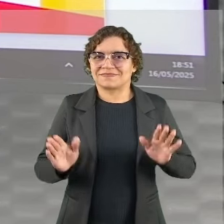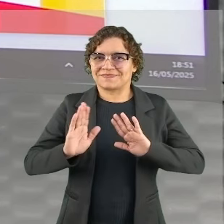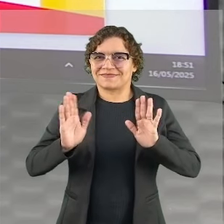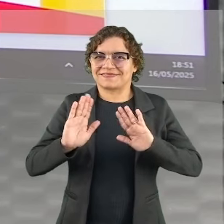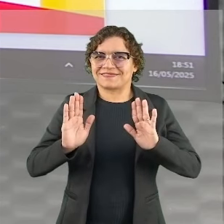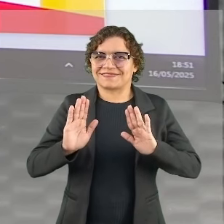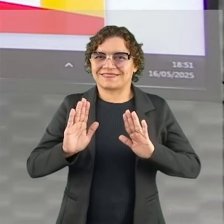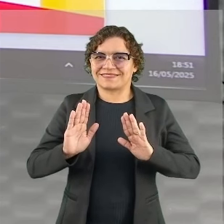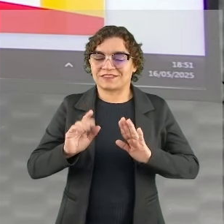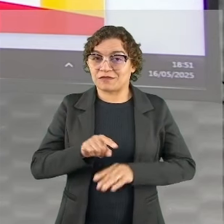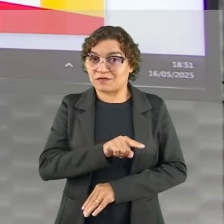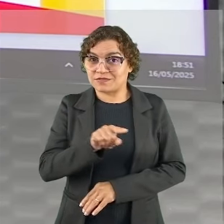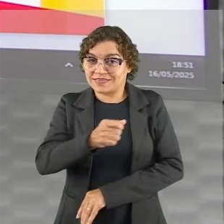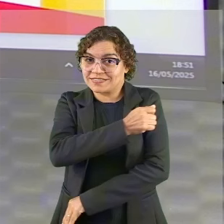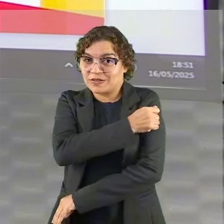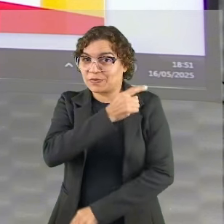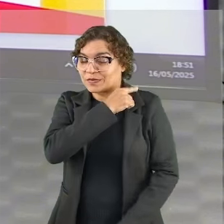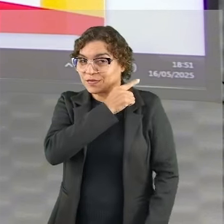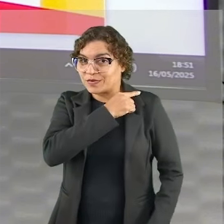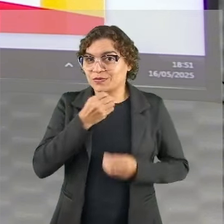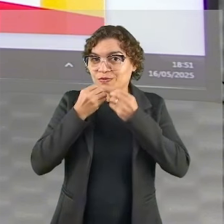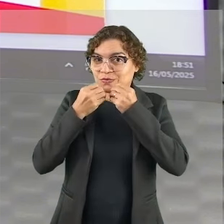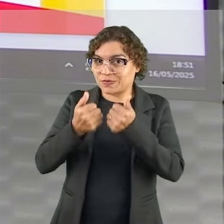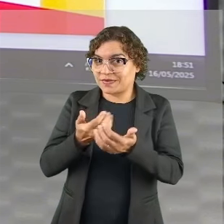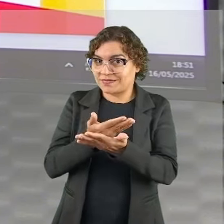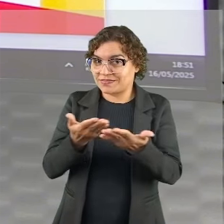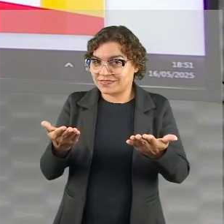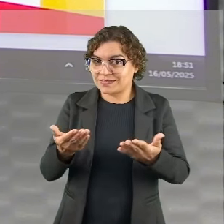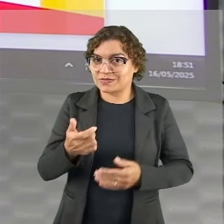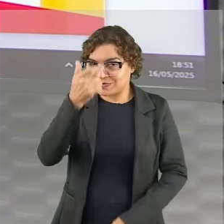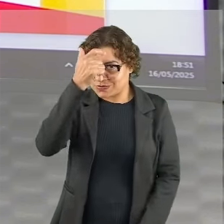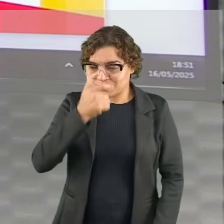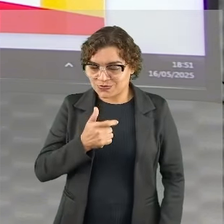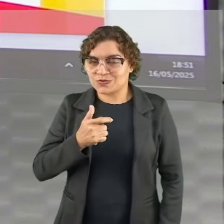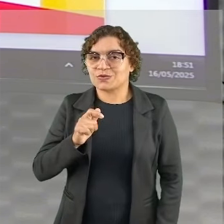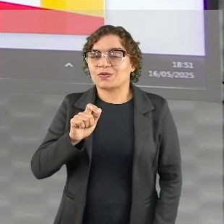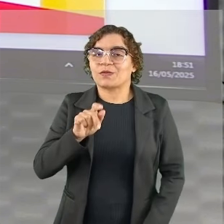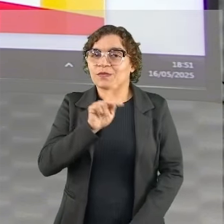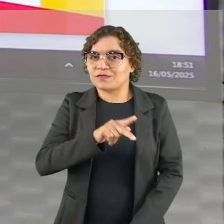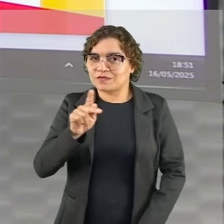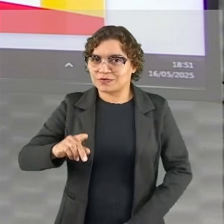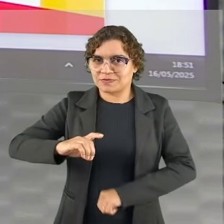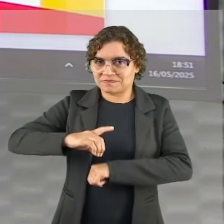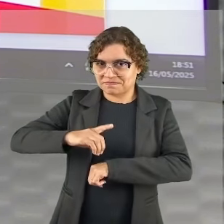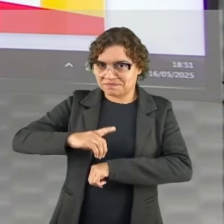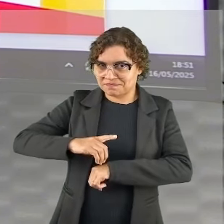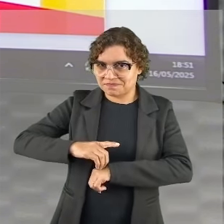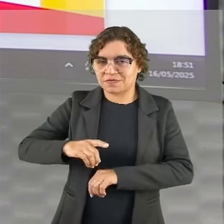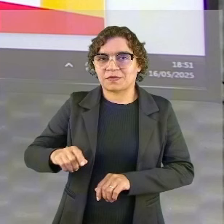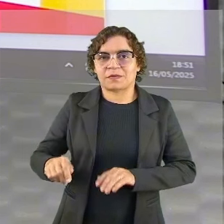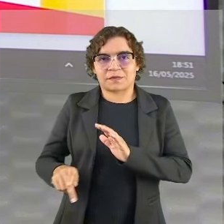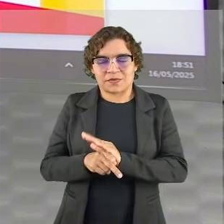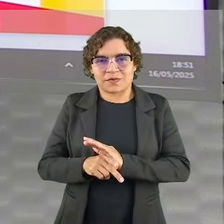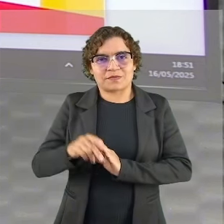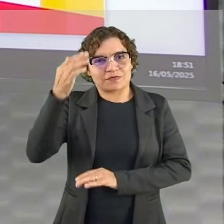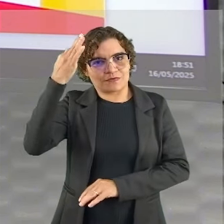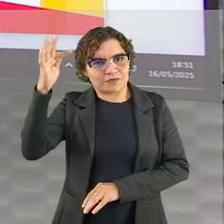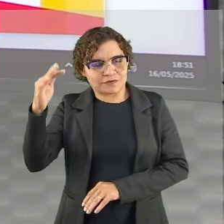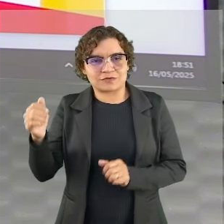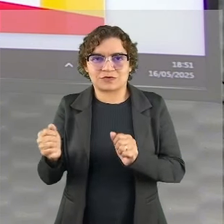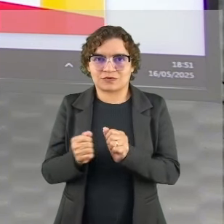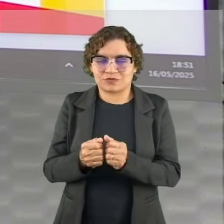Fala galerinha do primeiro ano, tudo bem com vocês? Professor Marcos Daniel de Filosofia, mais uma vez aqui com vocês nesse projeto